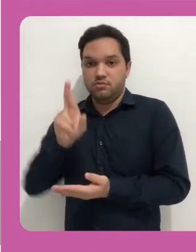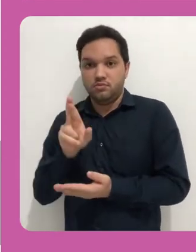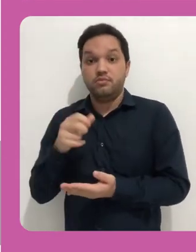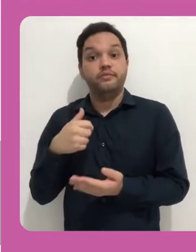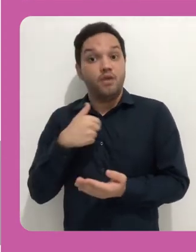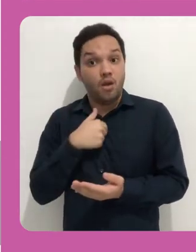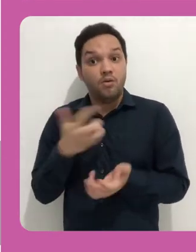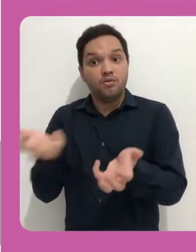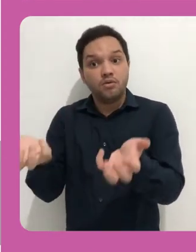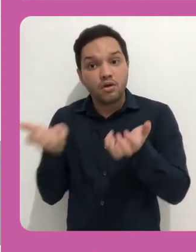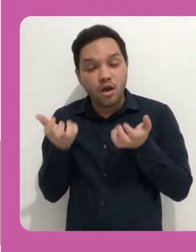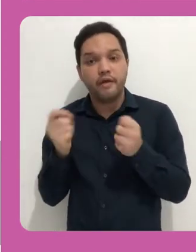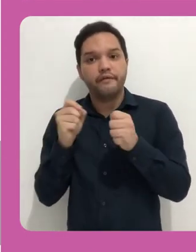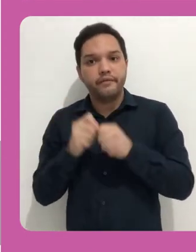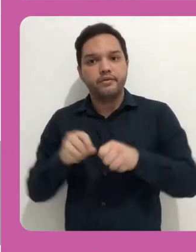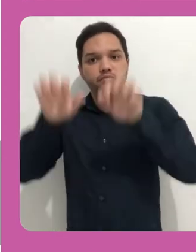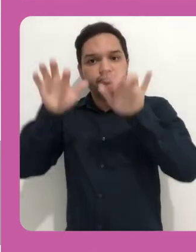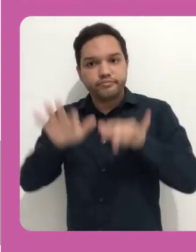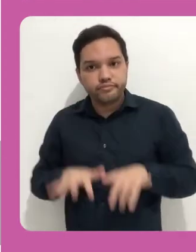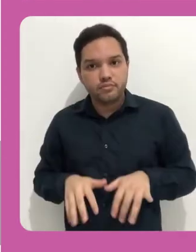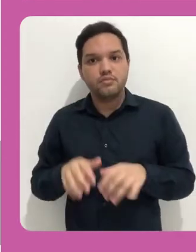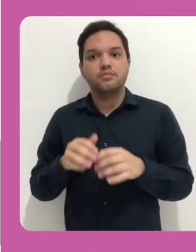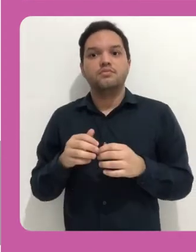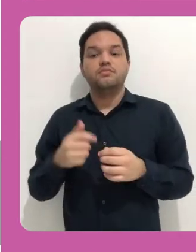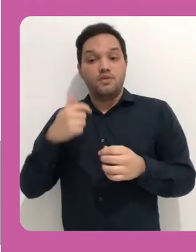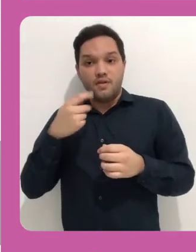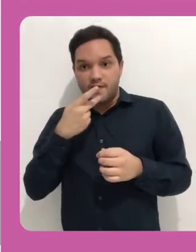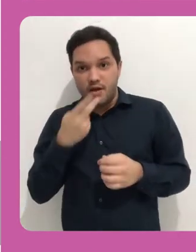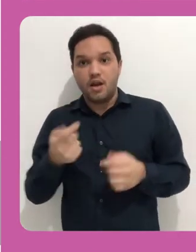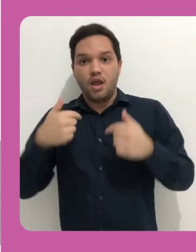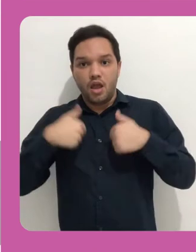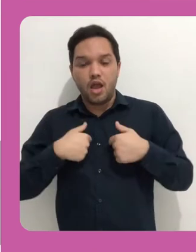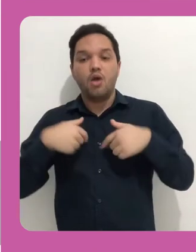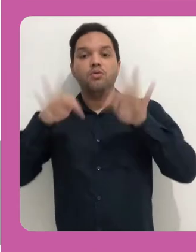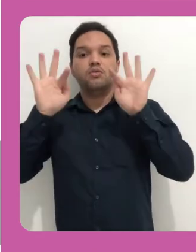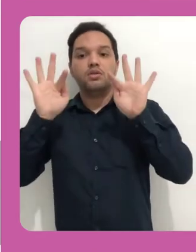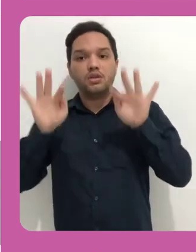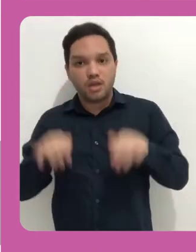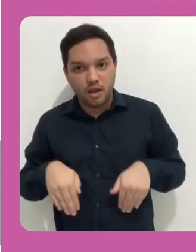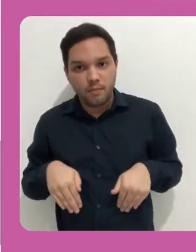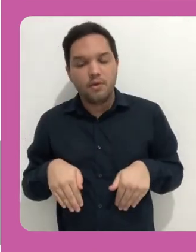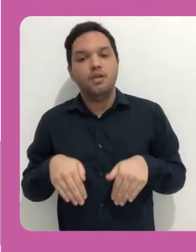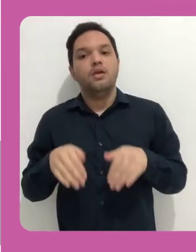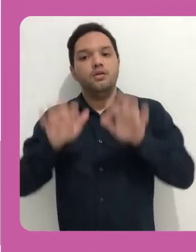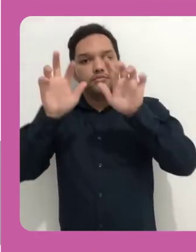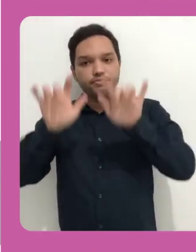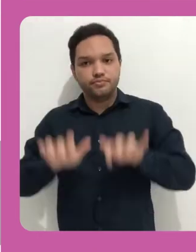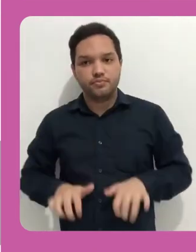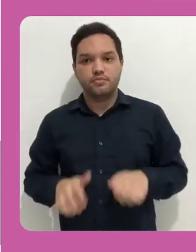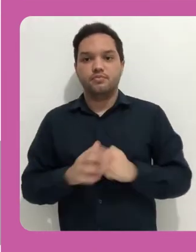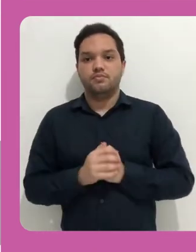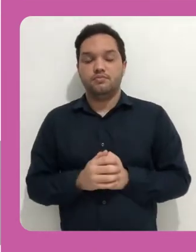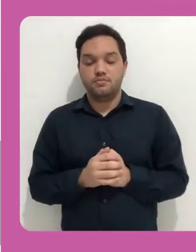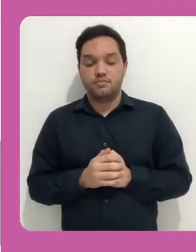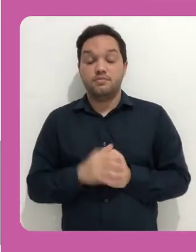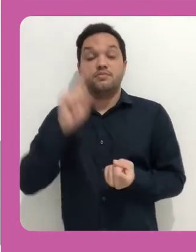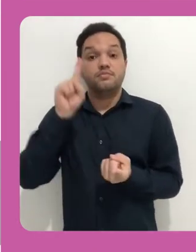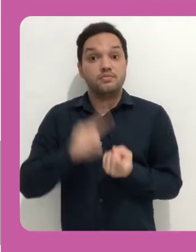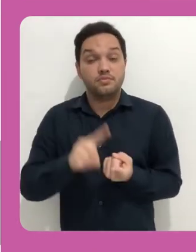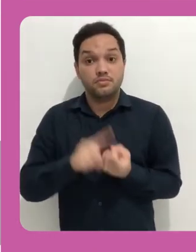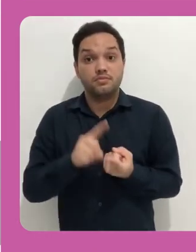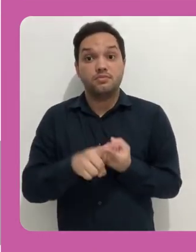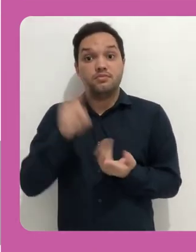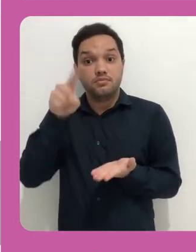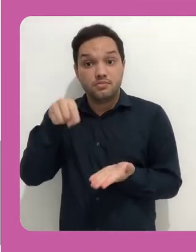fale: eu terminei de fazer a minha tarefa. E também vou deixar marcado aqui para que apareça